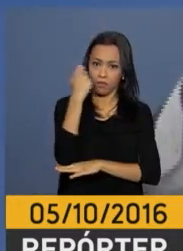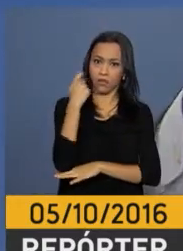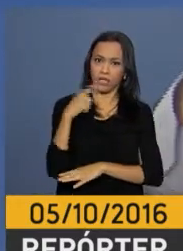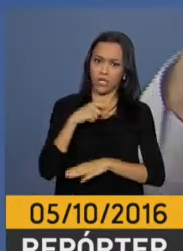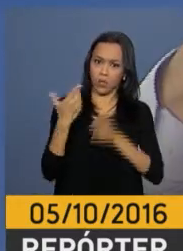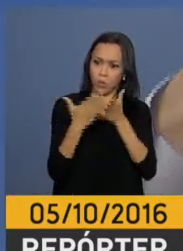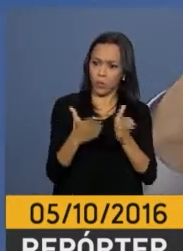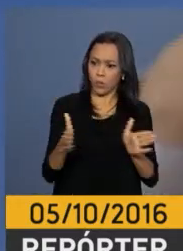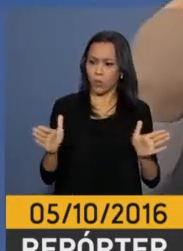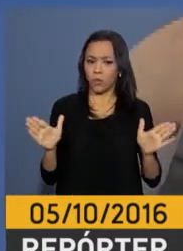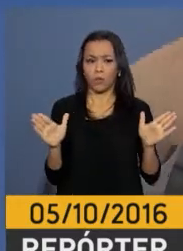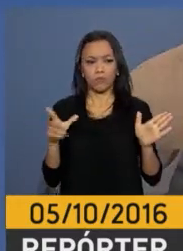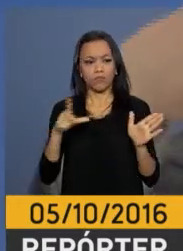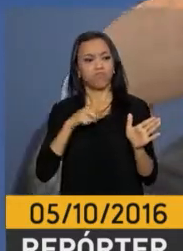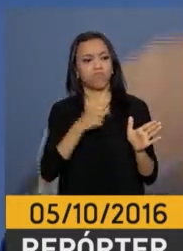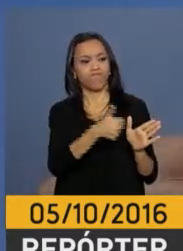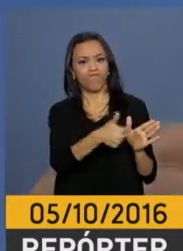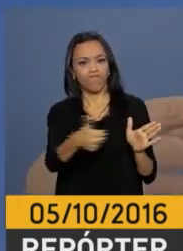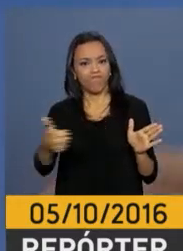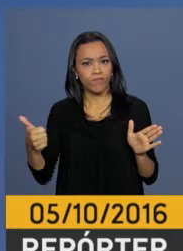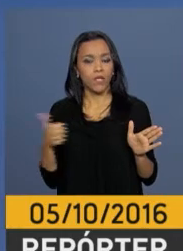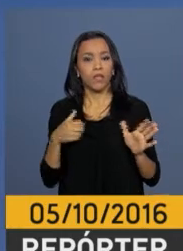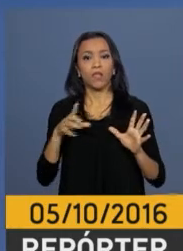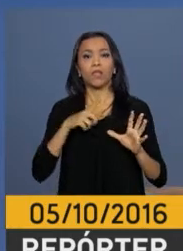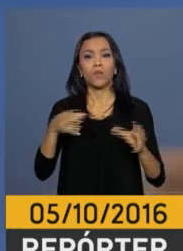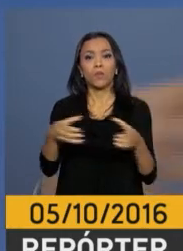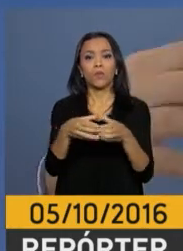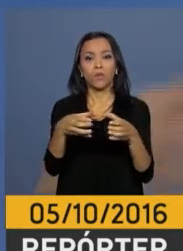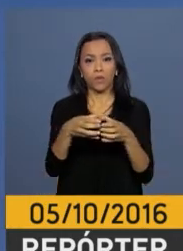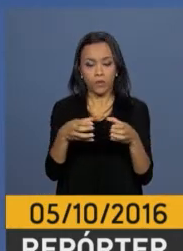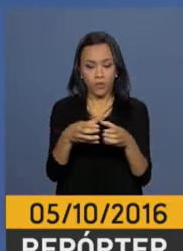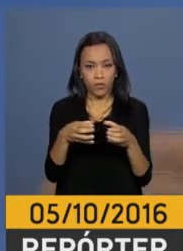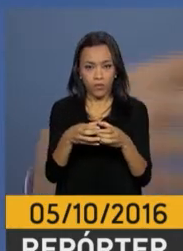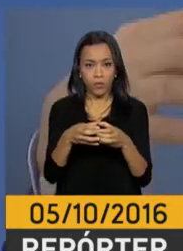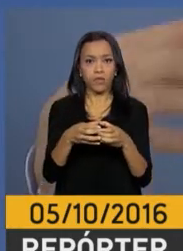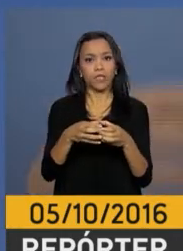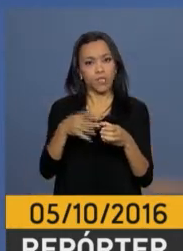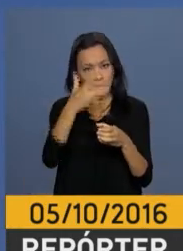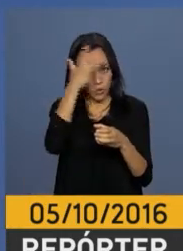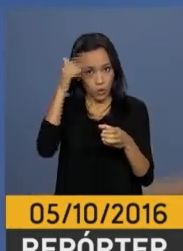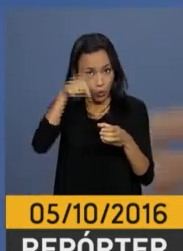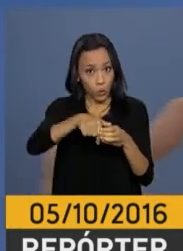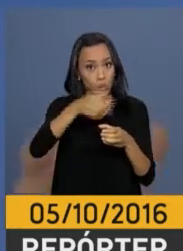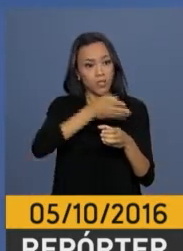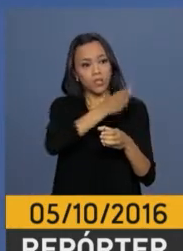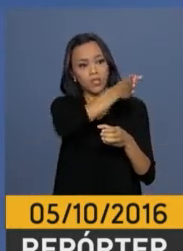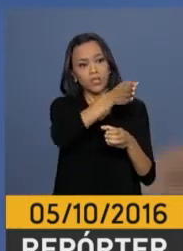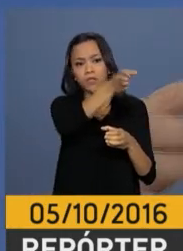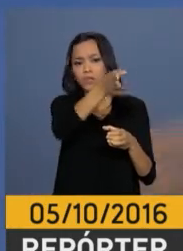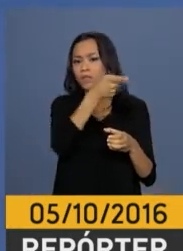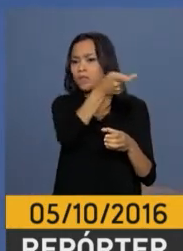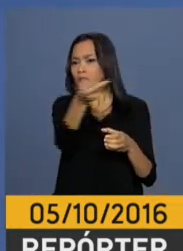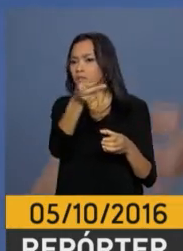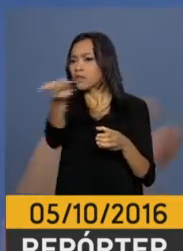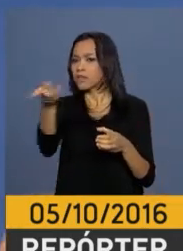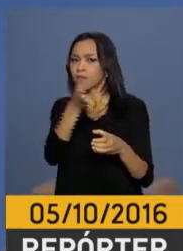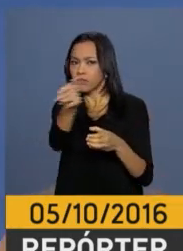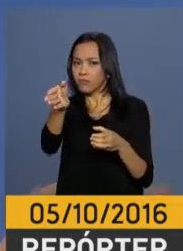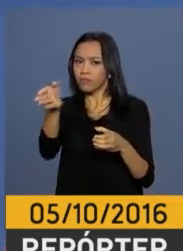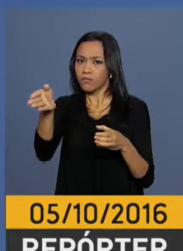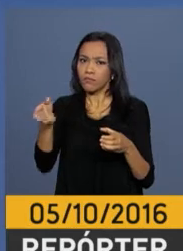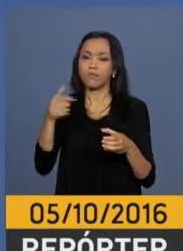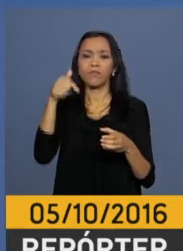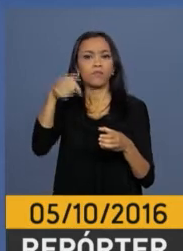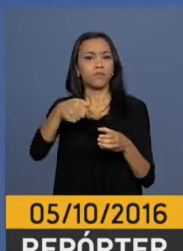tem um grupo de focalizado de visitadores de de equipes focalizados